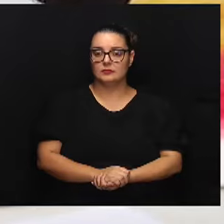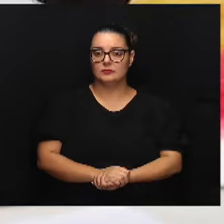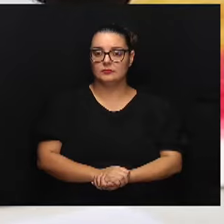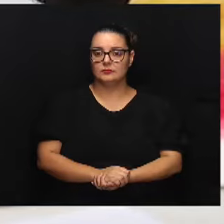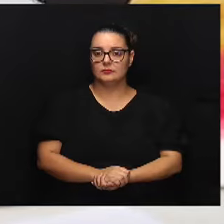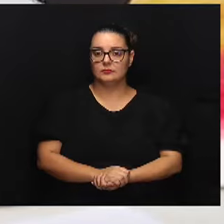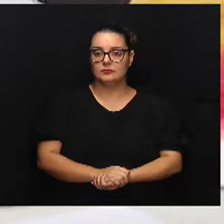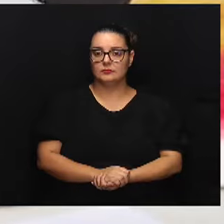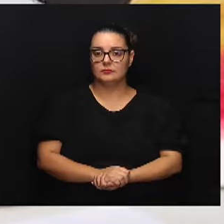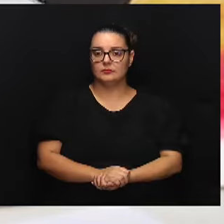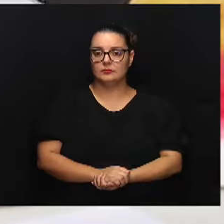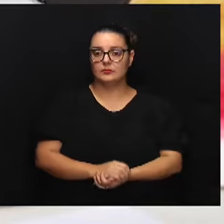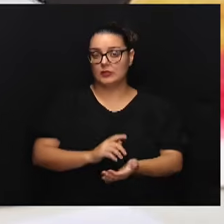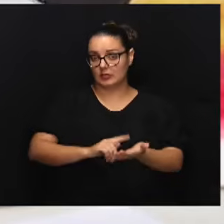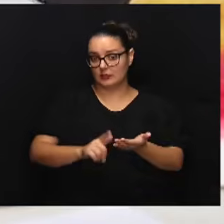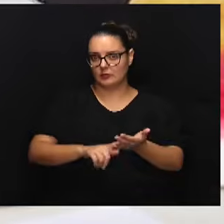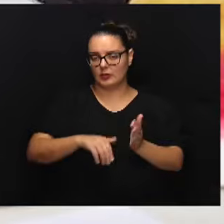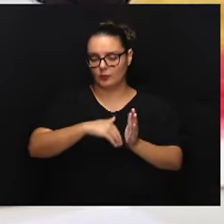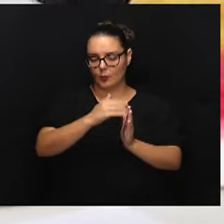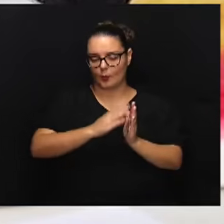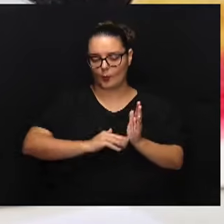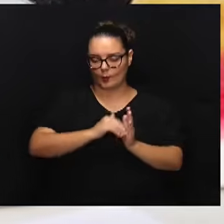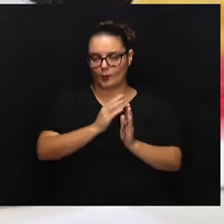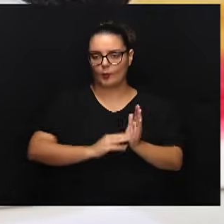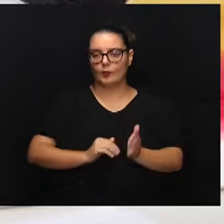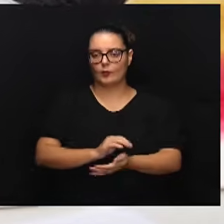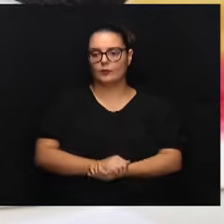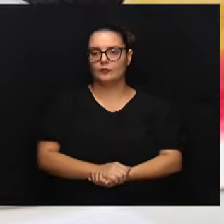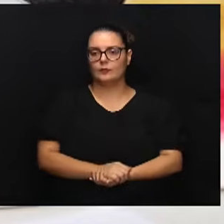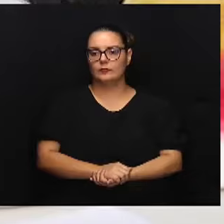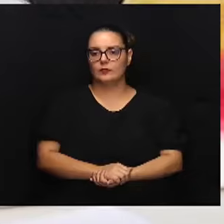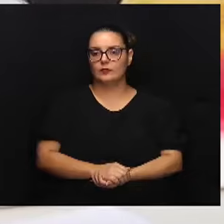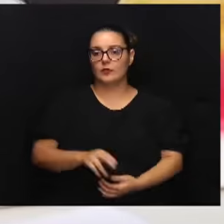do pincel. A gente vai usar um amarelo aqui no bico.